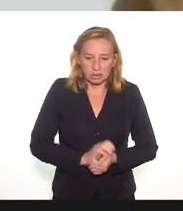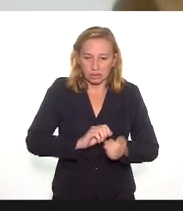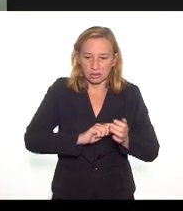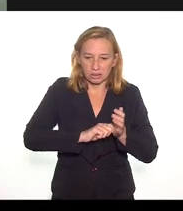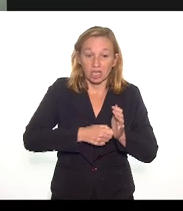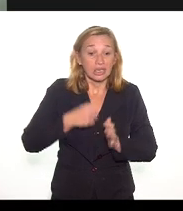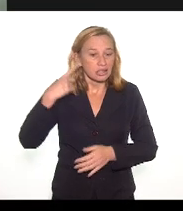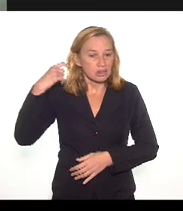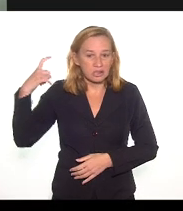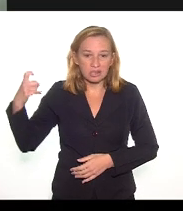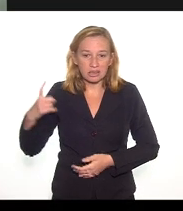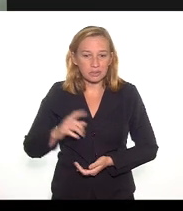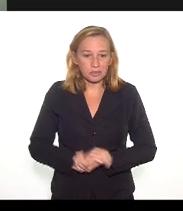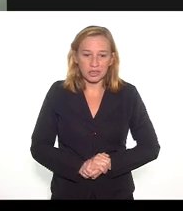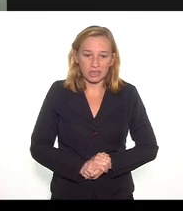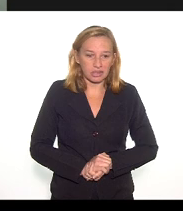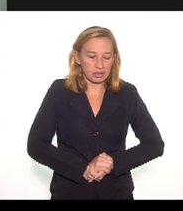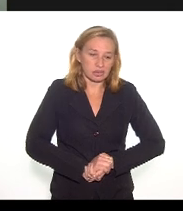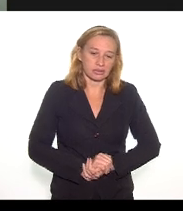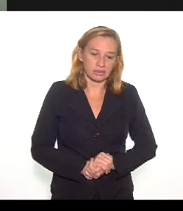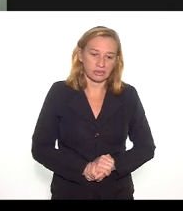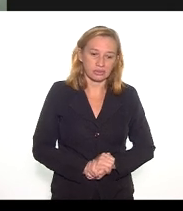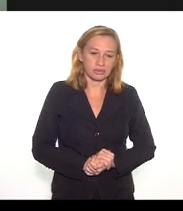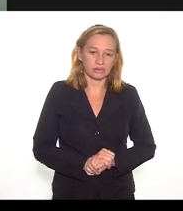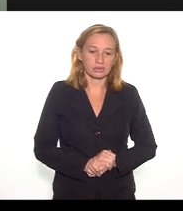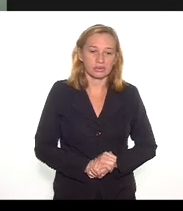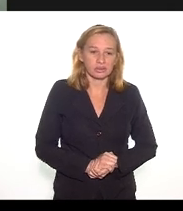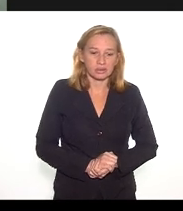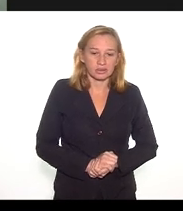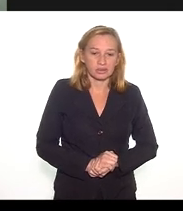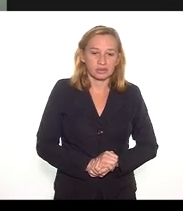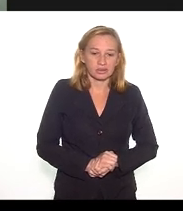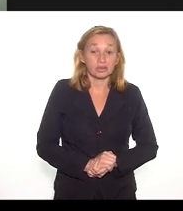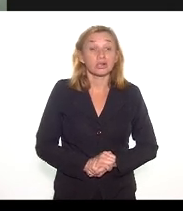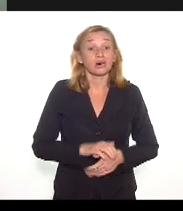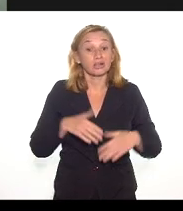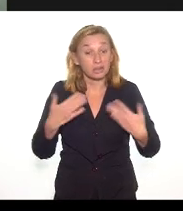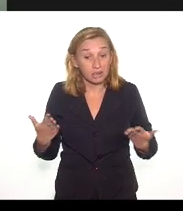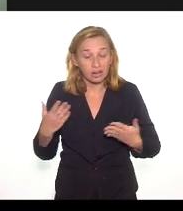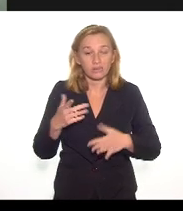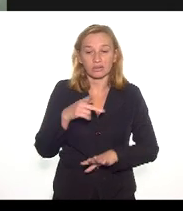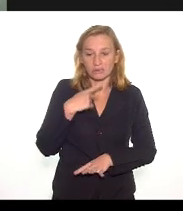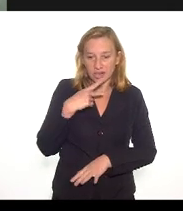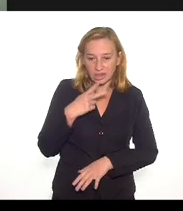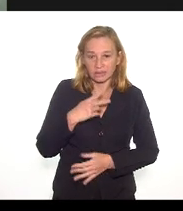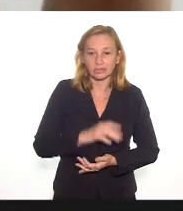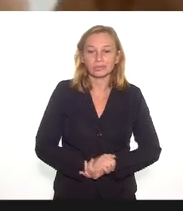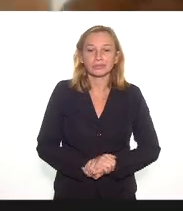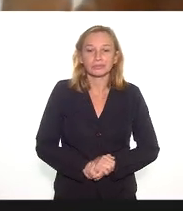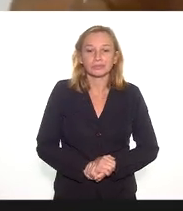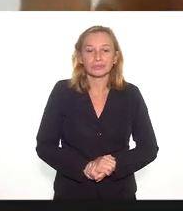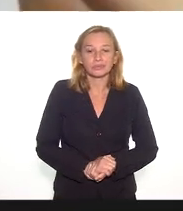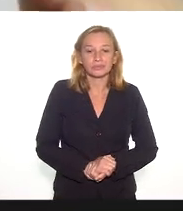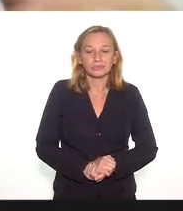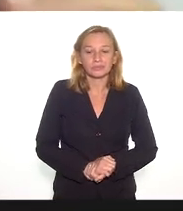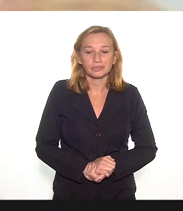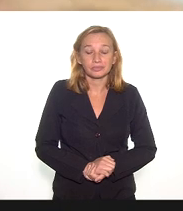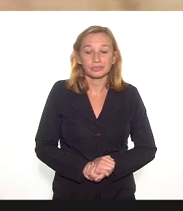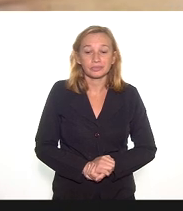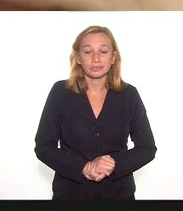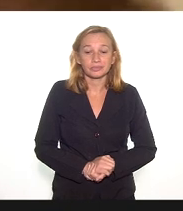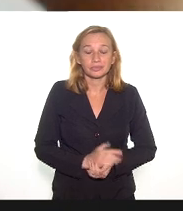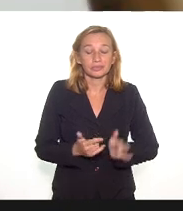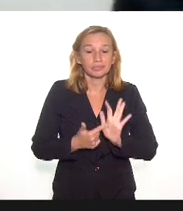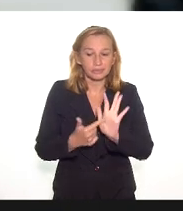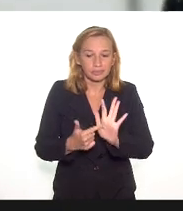som, por favor, meu querido. Bom, então, dito isso, eu estou reafirmando para mostrar que,